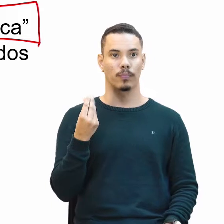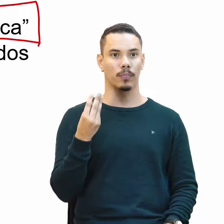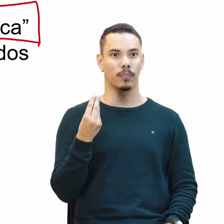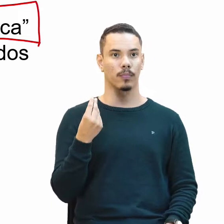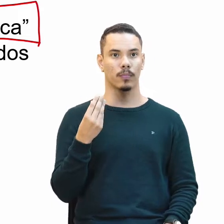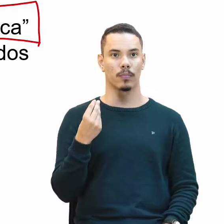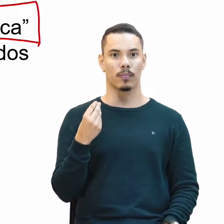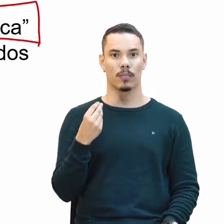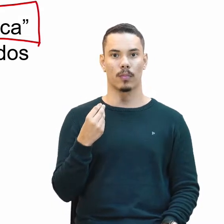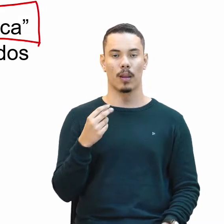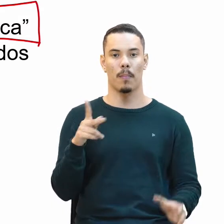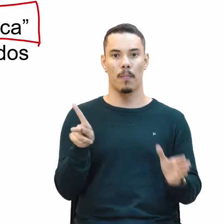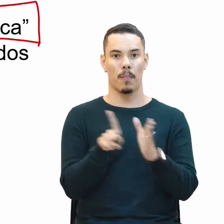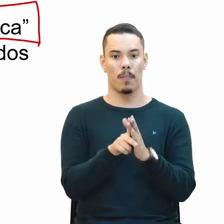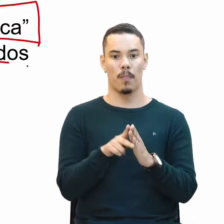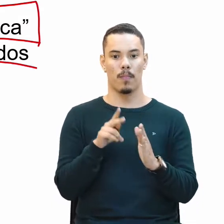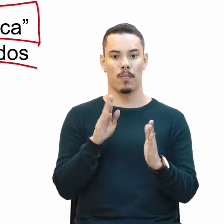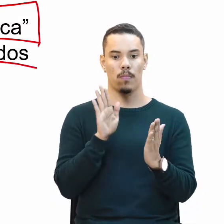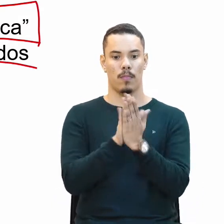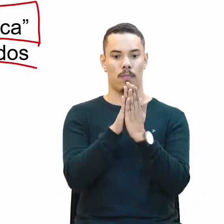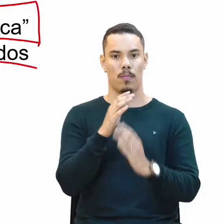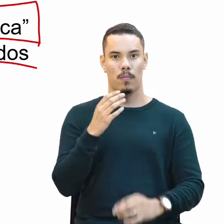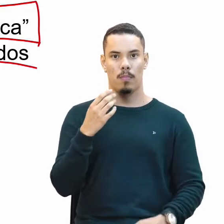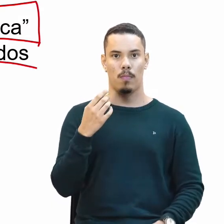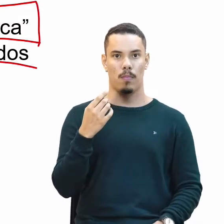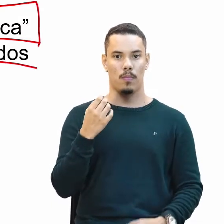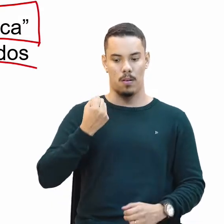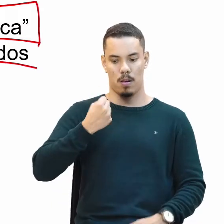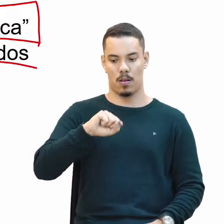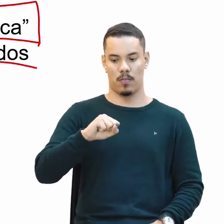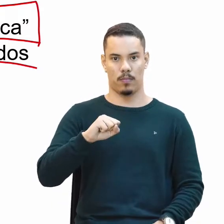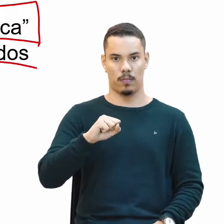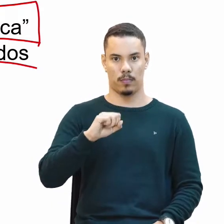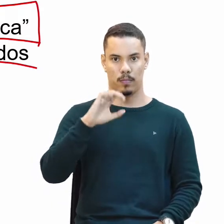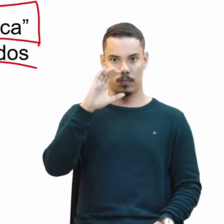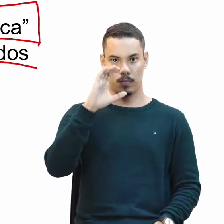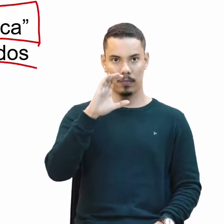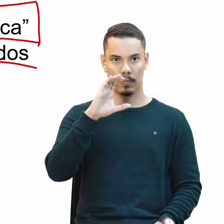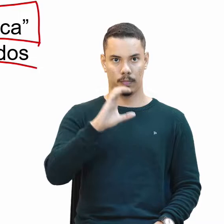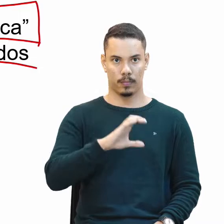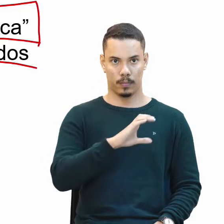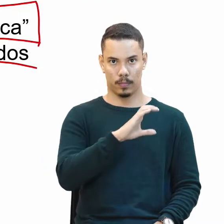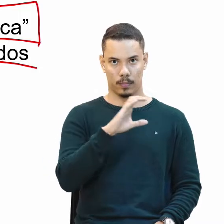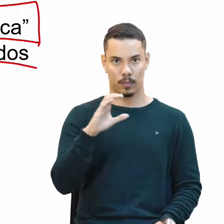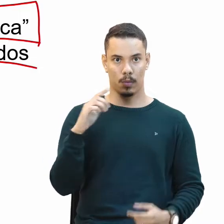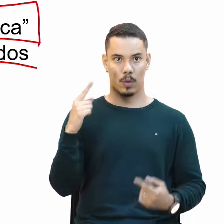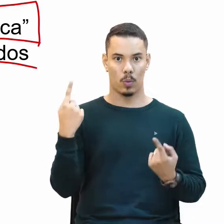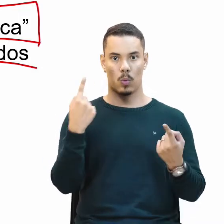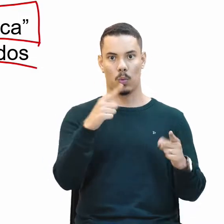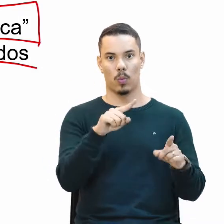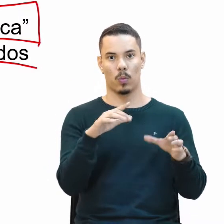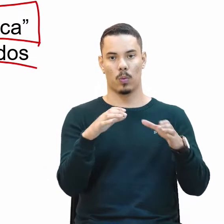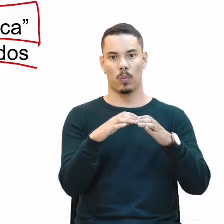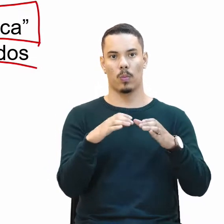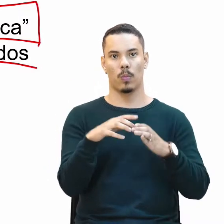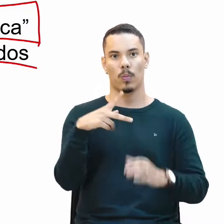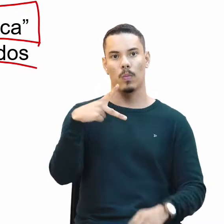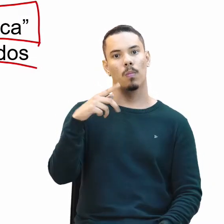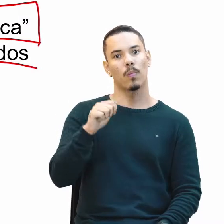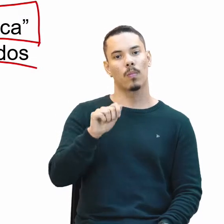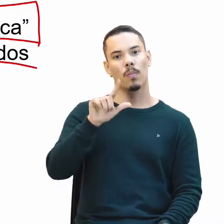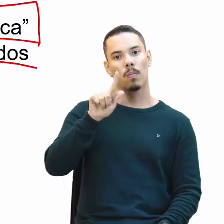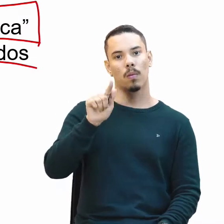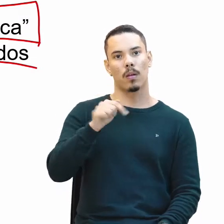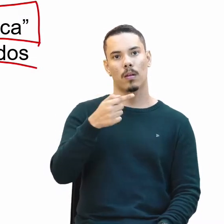do cristianismo contra os ataques dos chamados pagãos e a defesa contra as